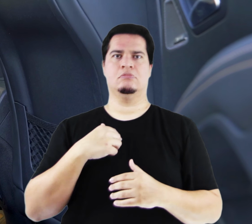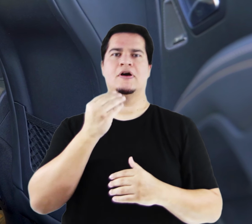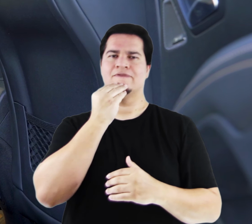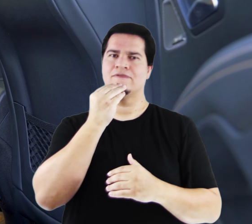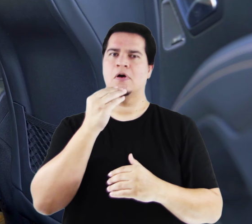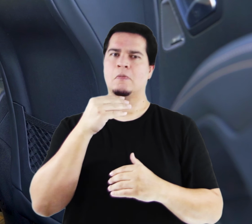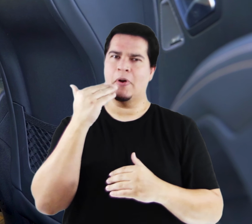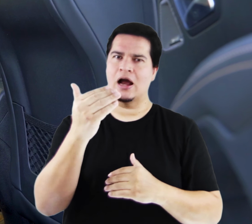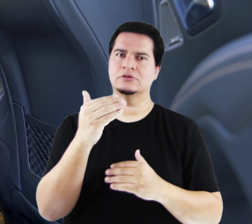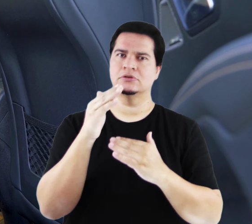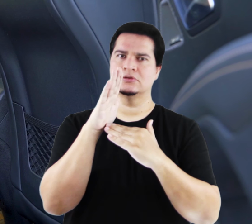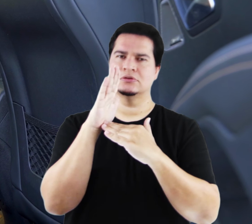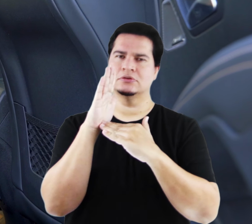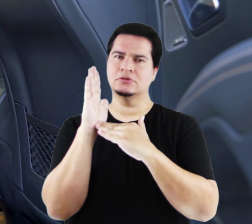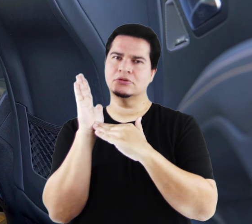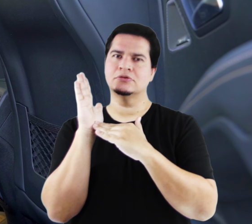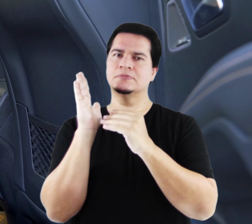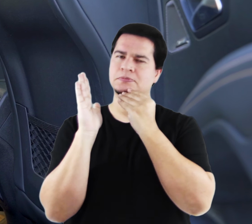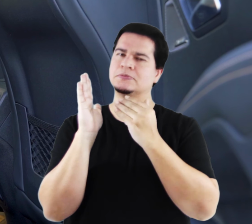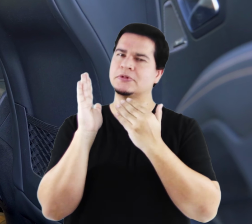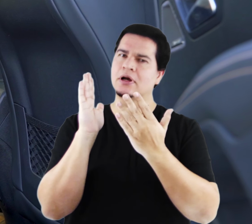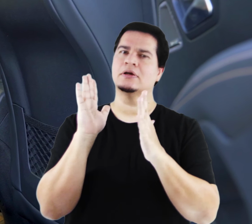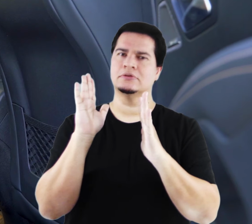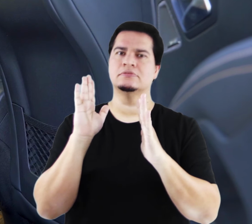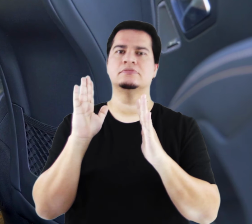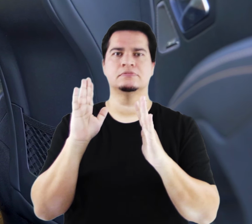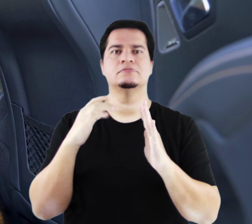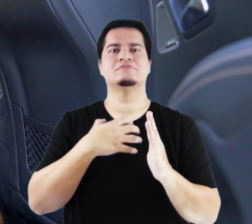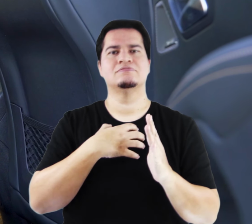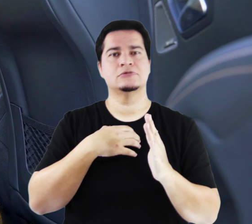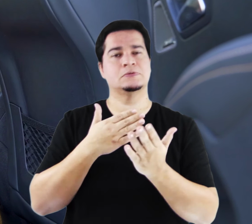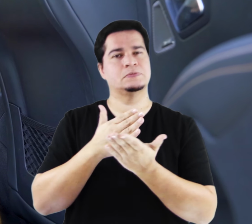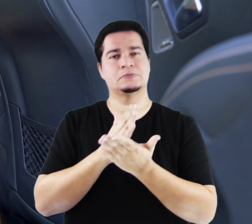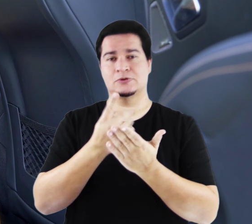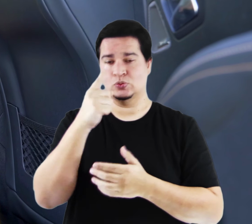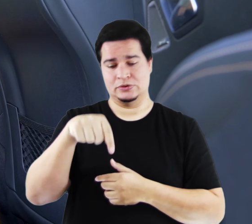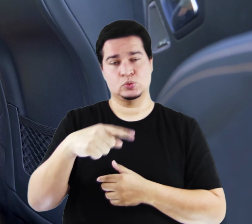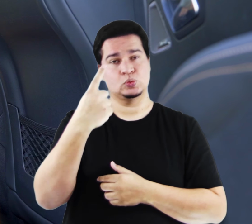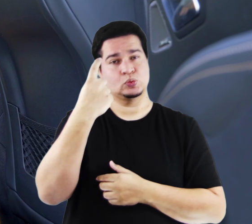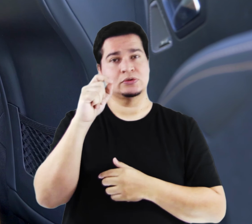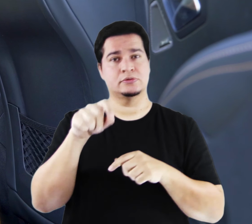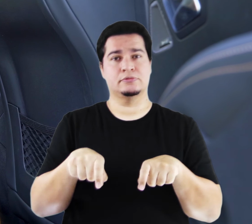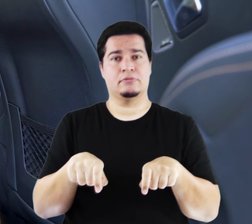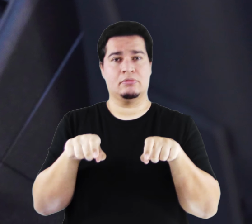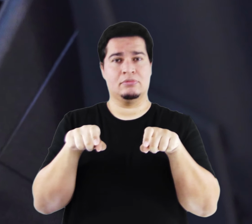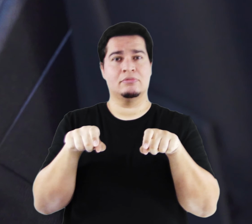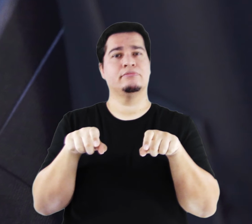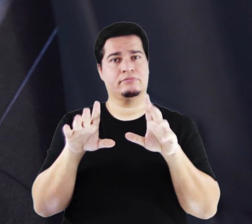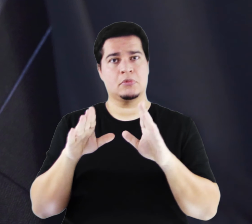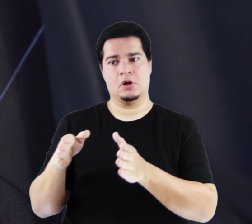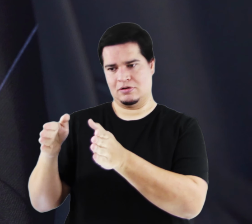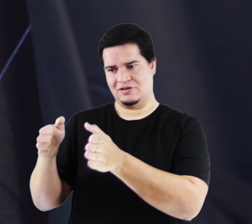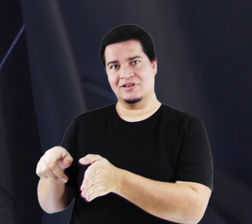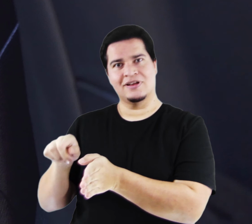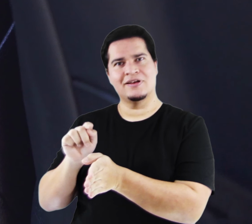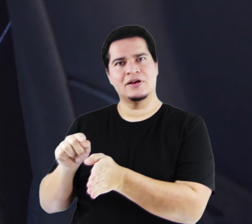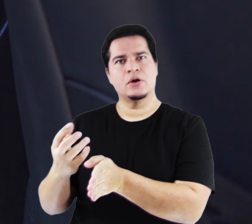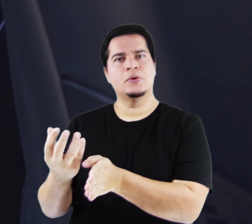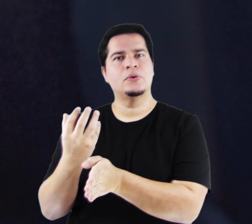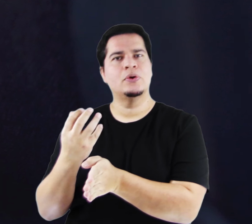bom. Mas essa questão da elevação da perna aqui realmente incomoda bastante. Saída de ventilação aqui para os ocupantes de trás e